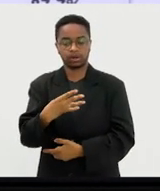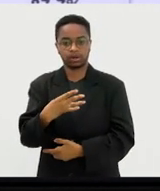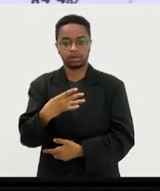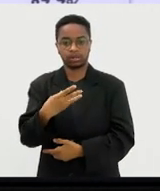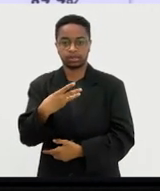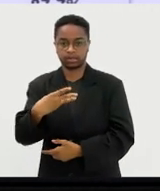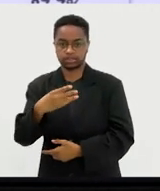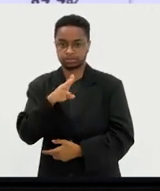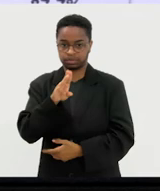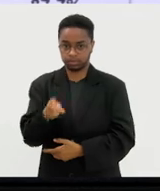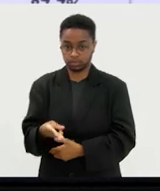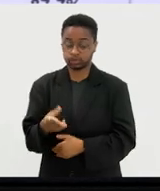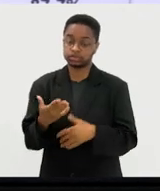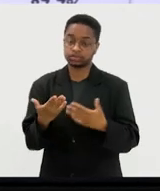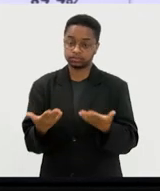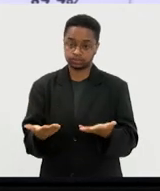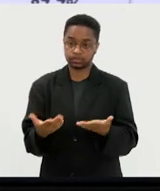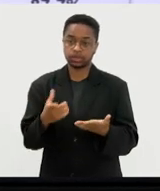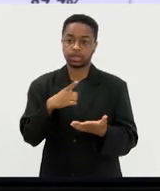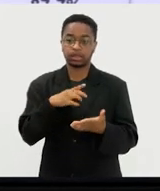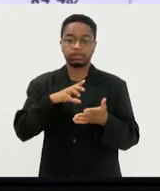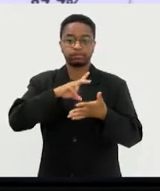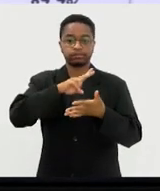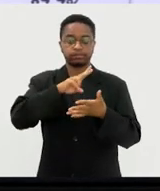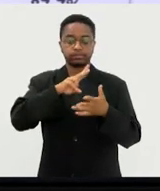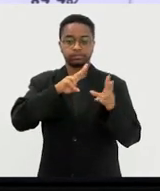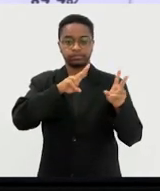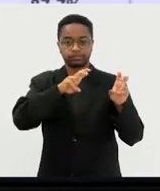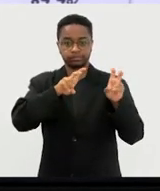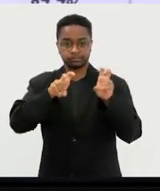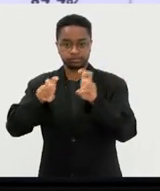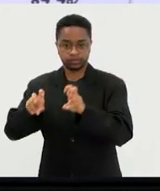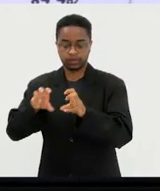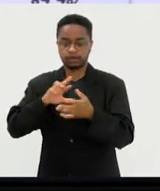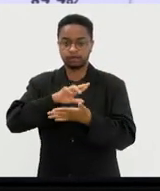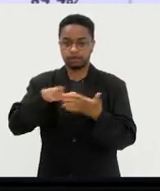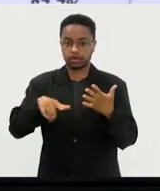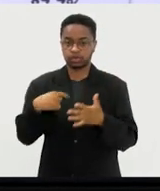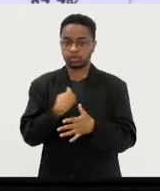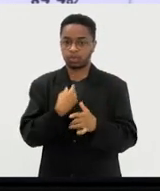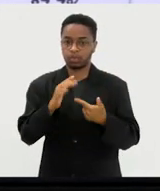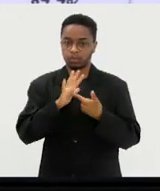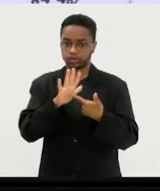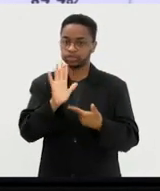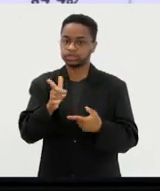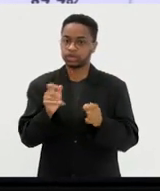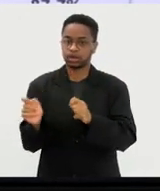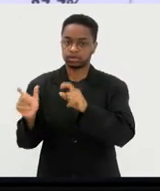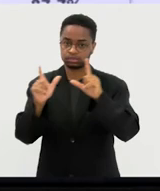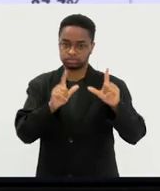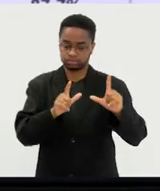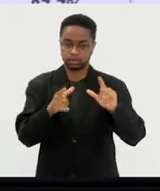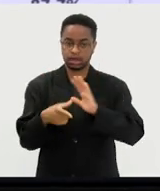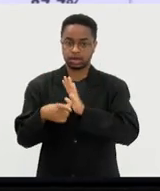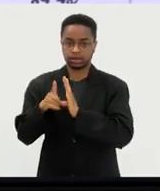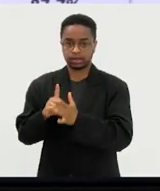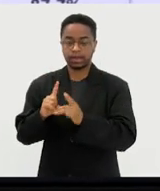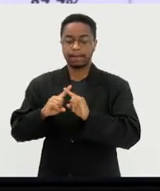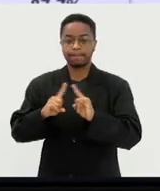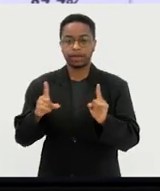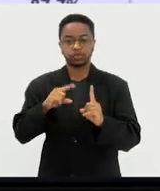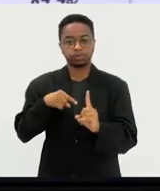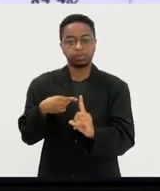preciso. E aí, com todas as questões não recorrentes que a gente já falou nos slides anteriores. Mas é o resultado